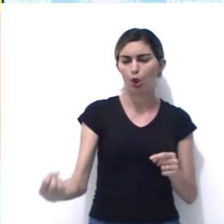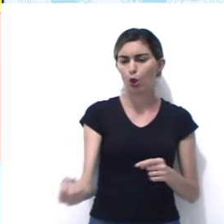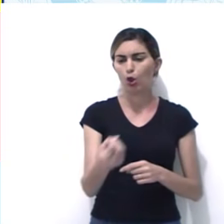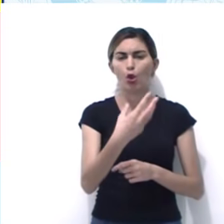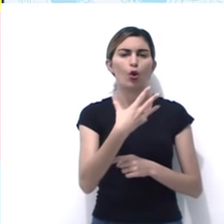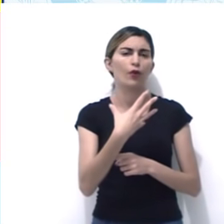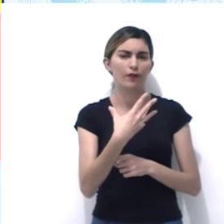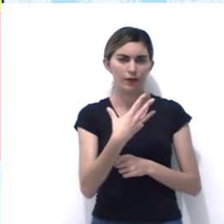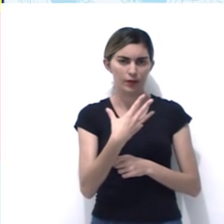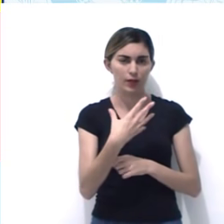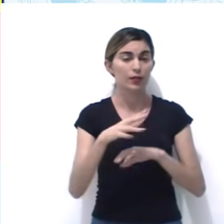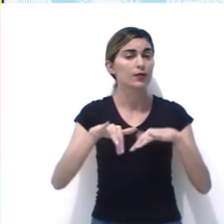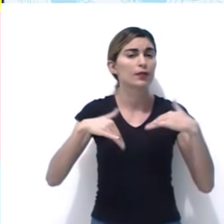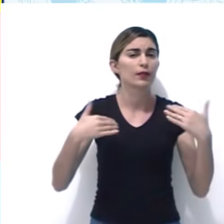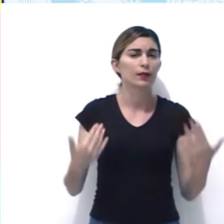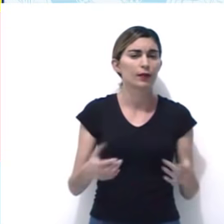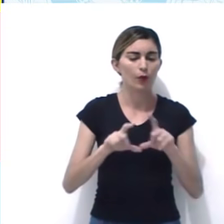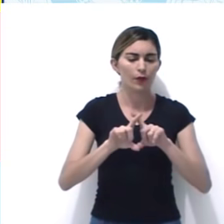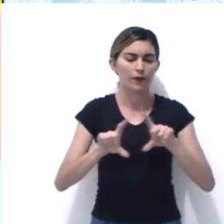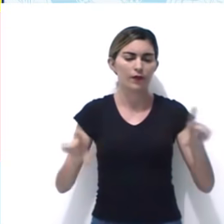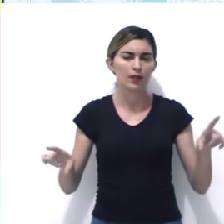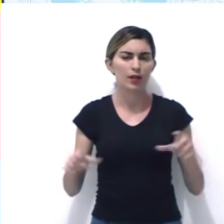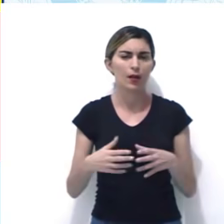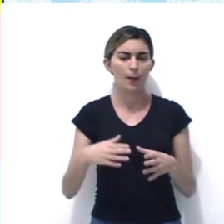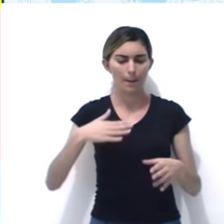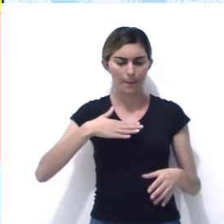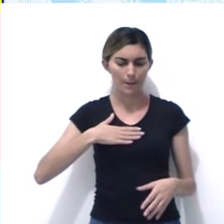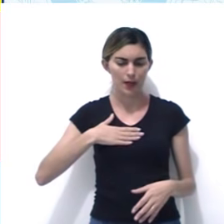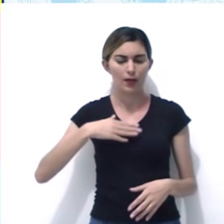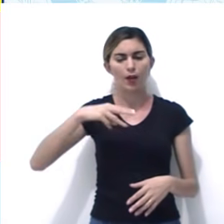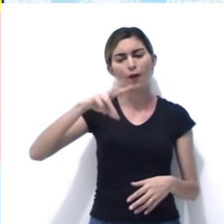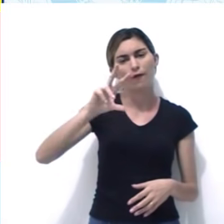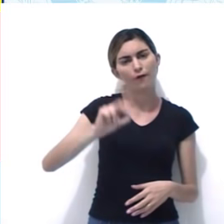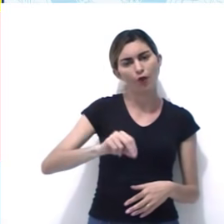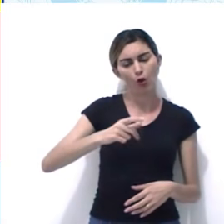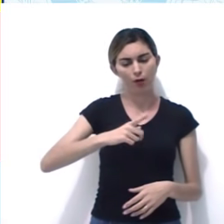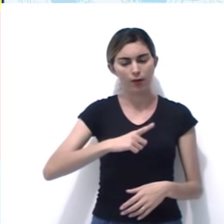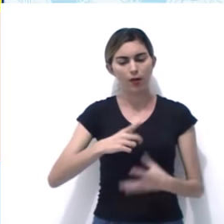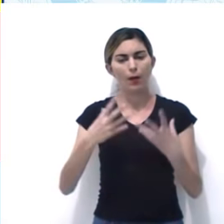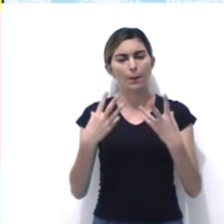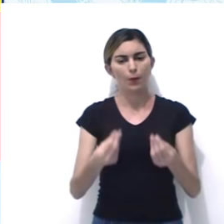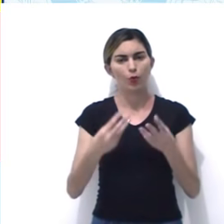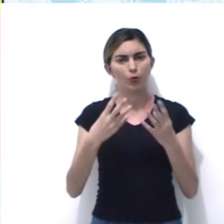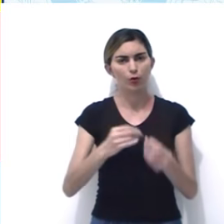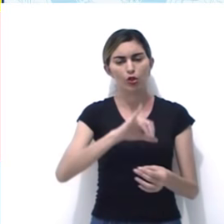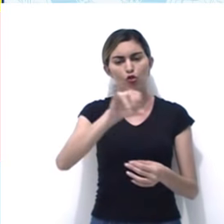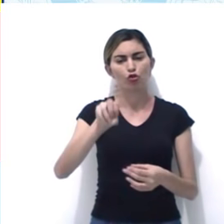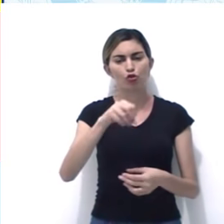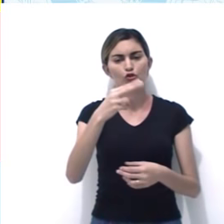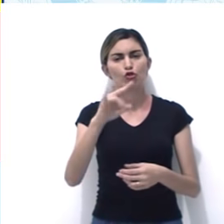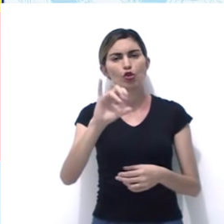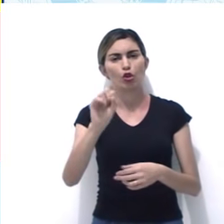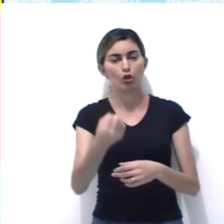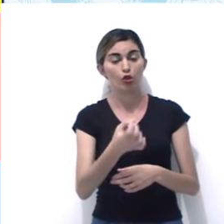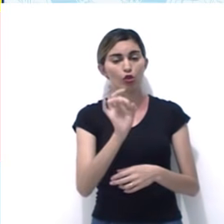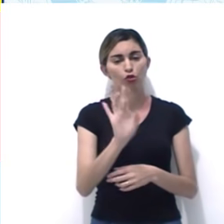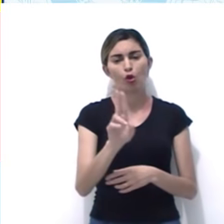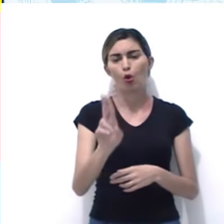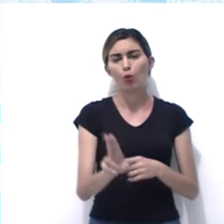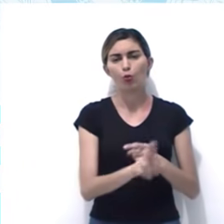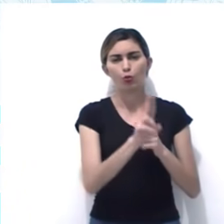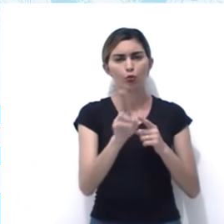então a frase é minha avó tem muitas jóias só usa